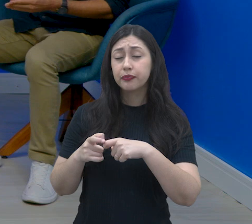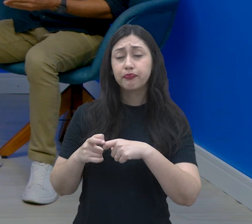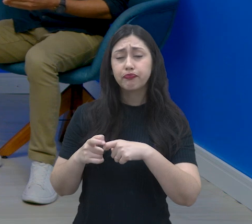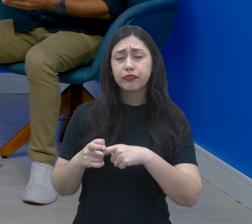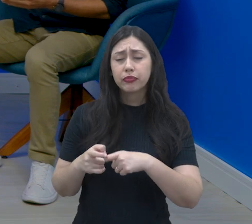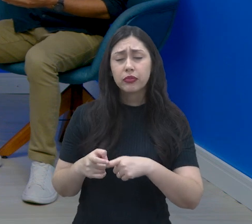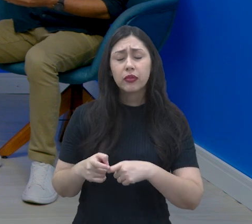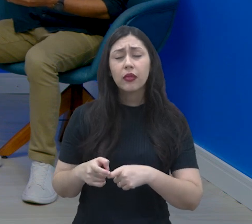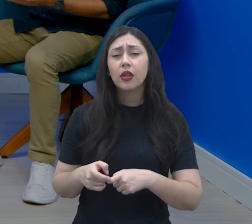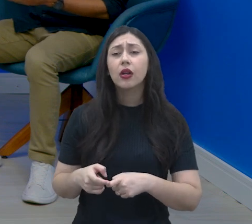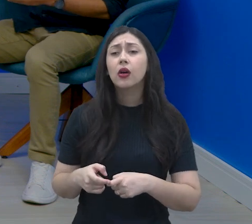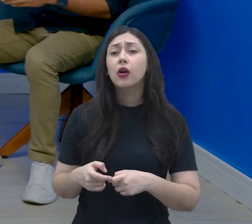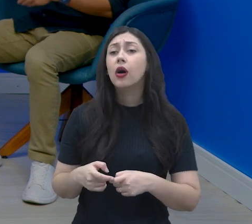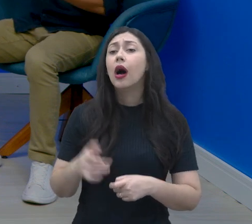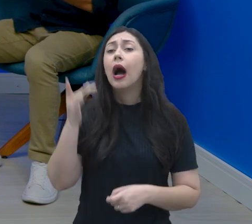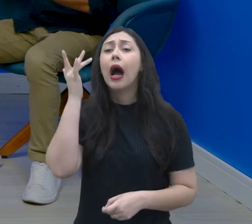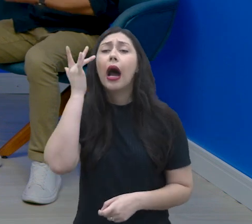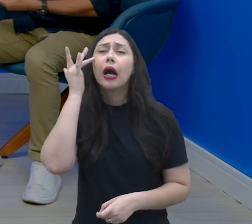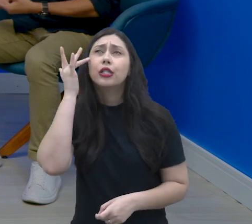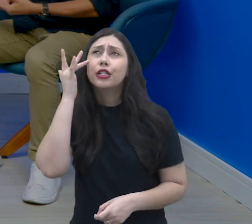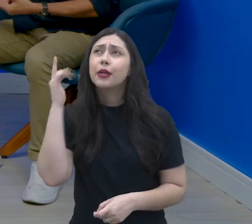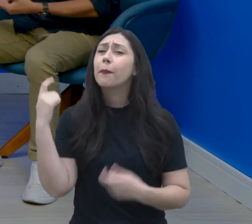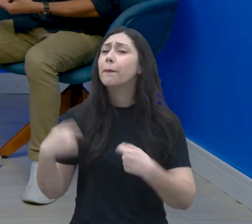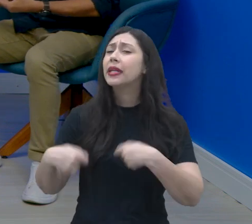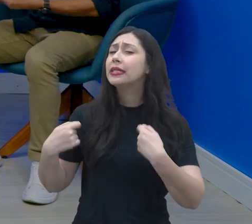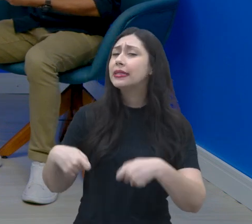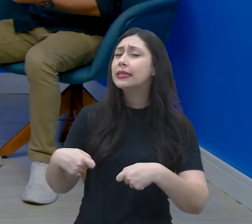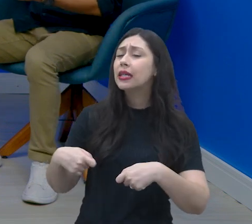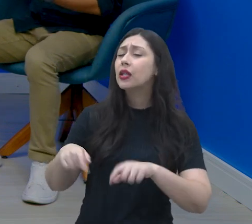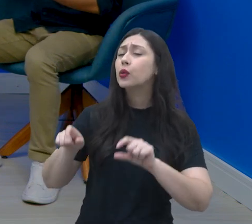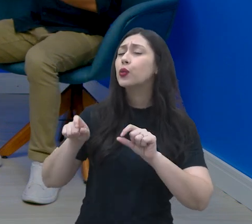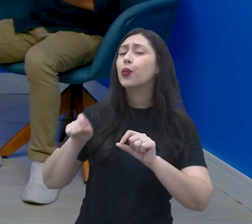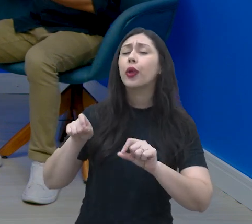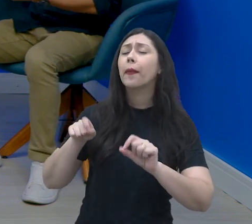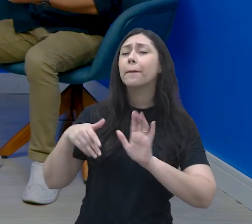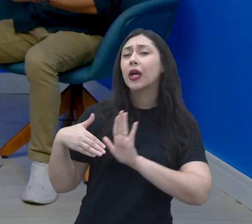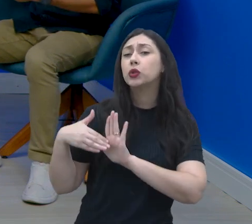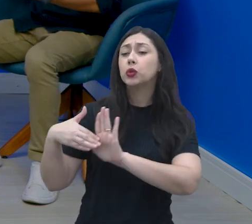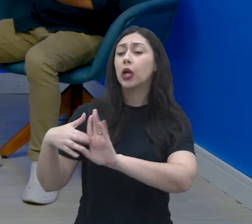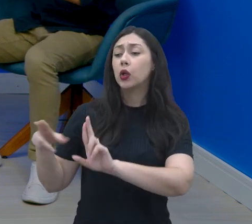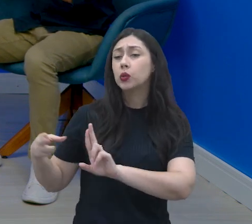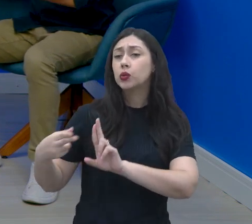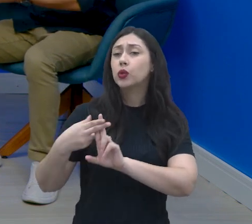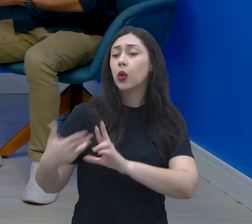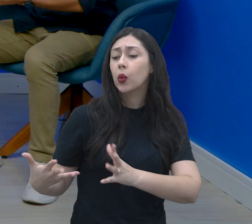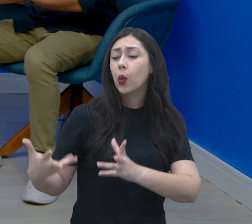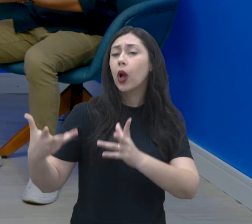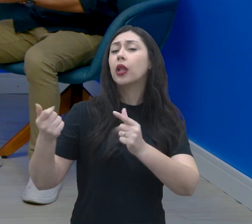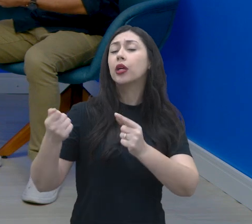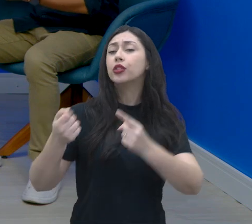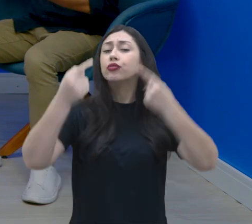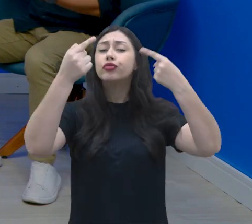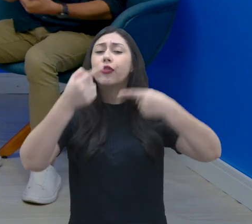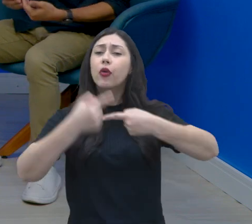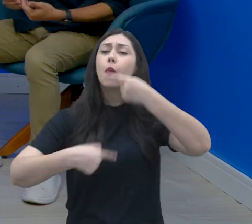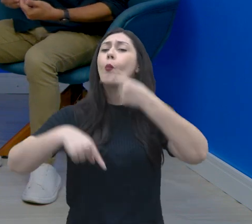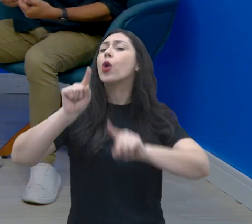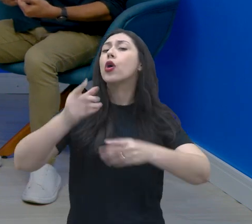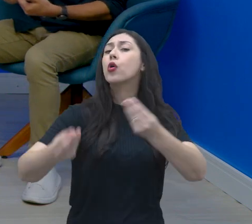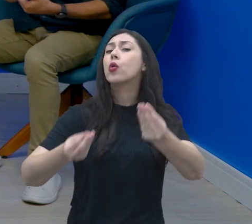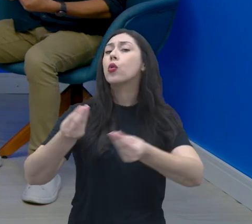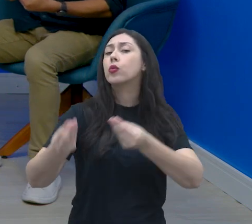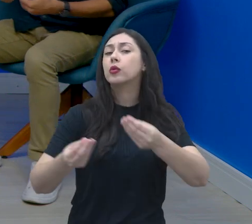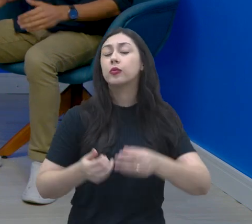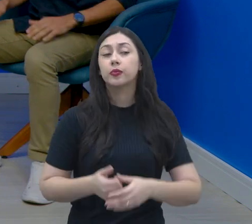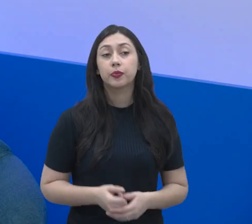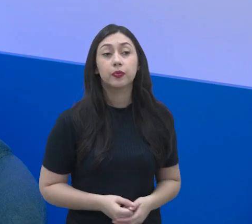passagem. O que você acha que a gente precisa para continuar mantendo o SUS com essa qualidade? Como superar os desafios que você colocou